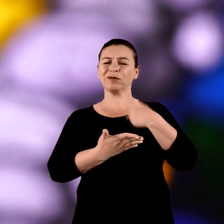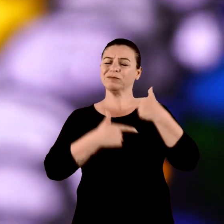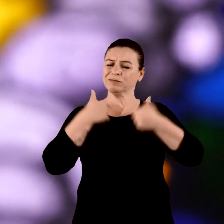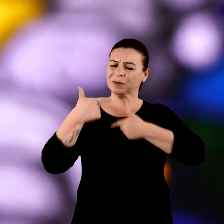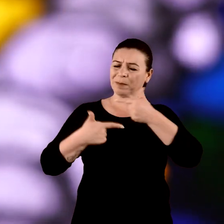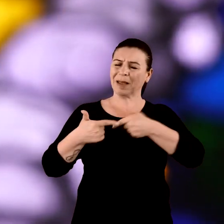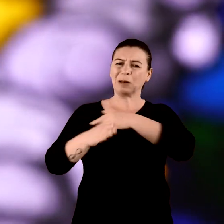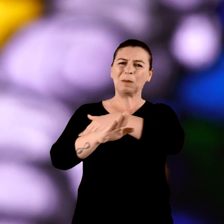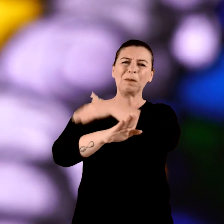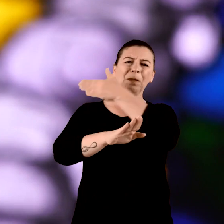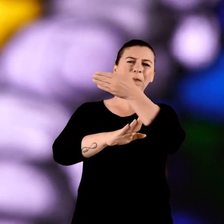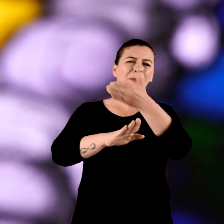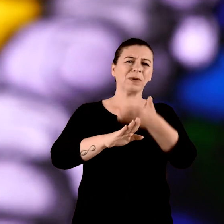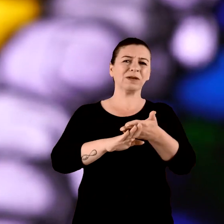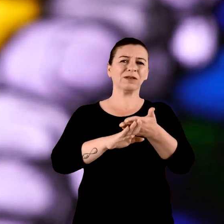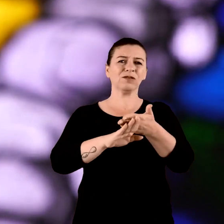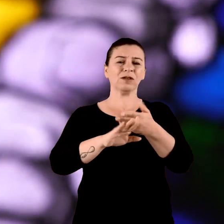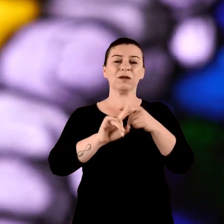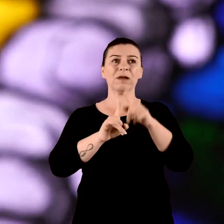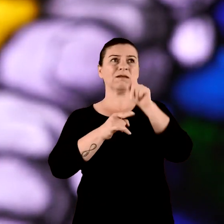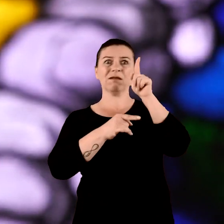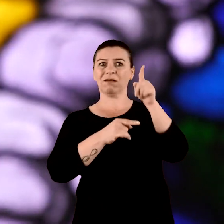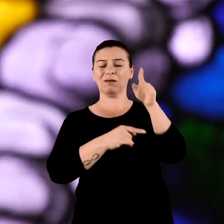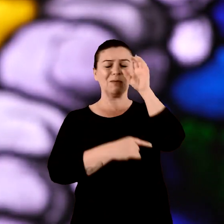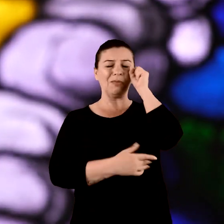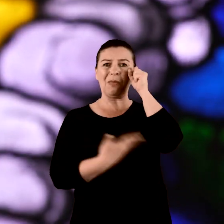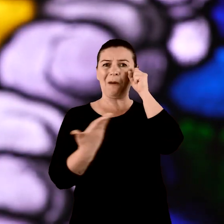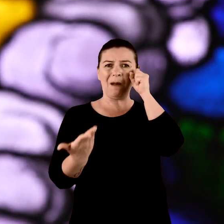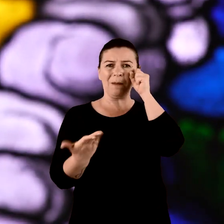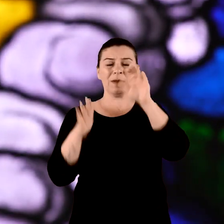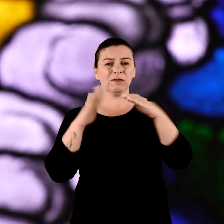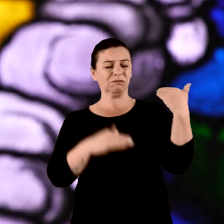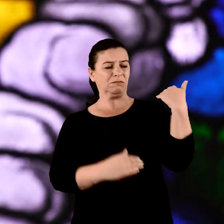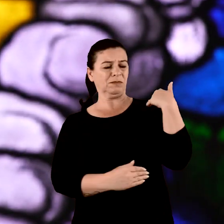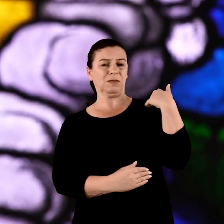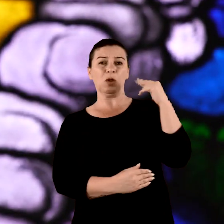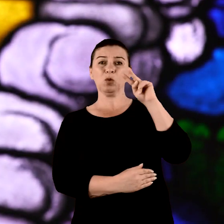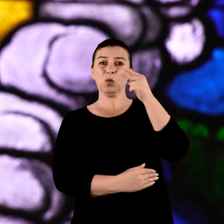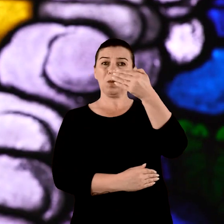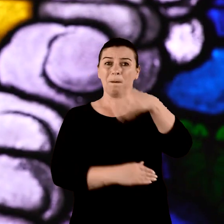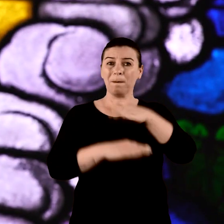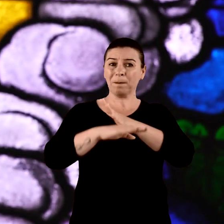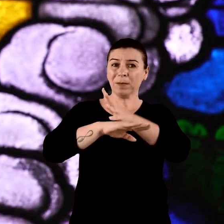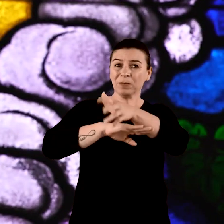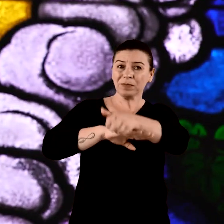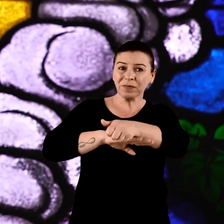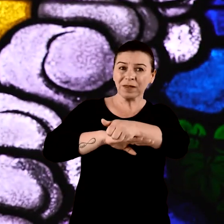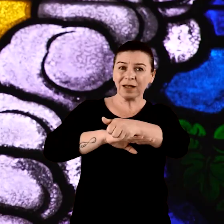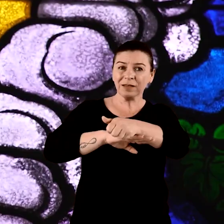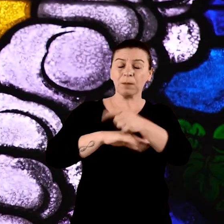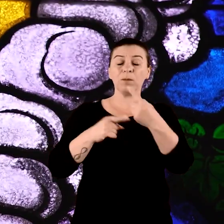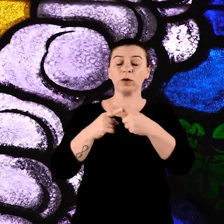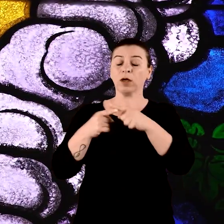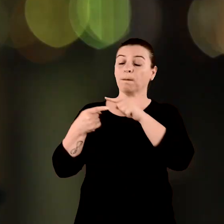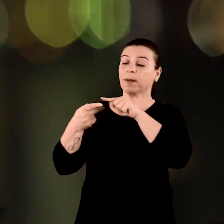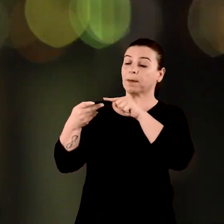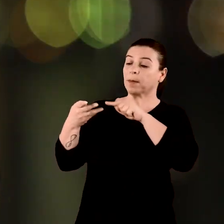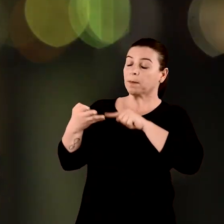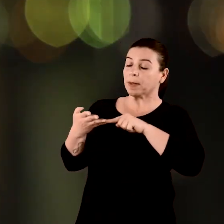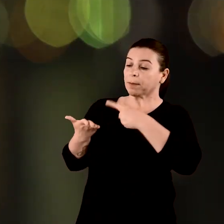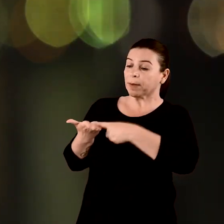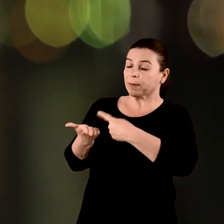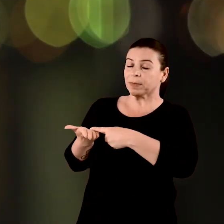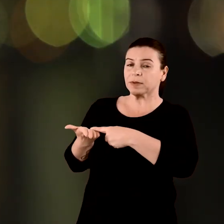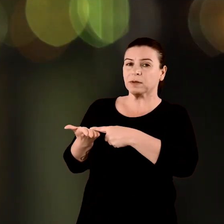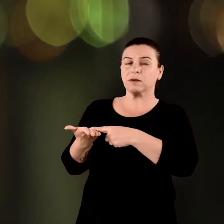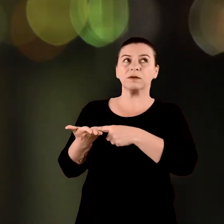dia inteiro. E ele não dorme. Aí ele me acorda às 2h30 da manhã para me dizer e me lembrar de tal e tal compromisso.